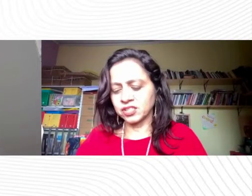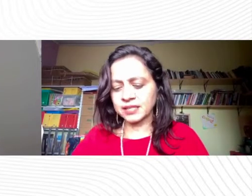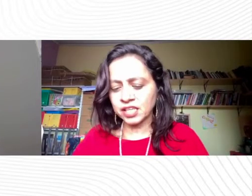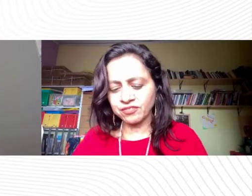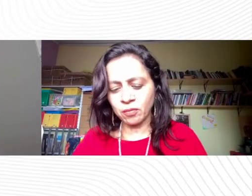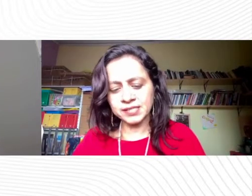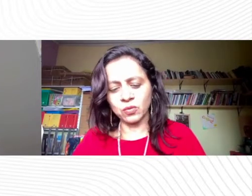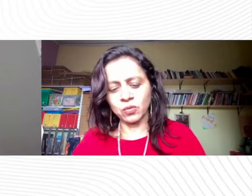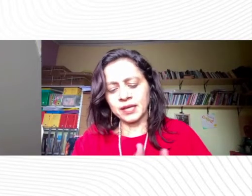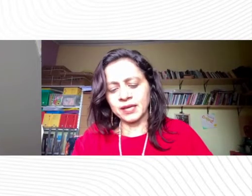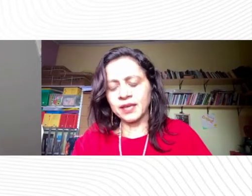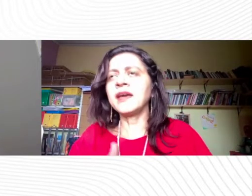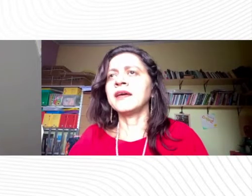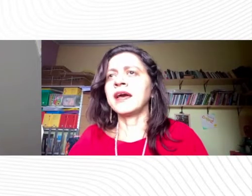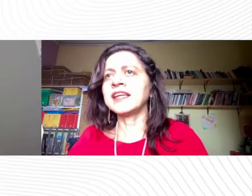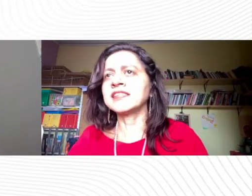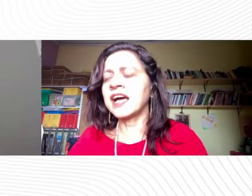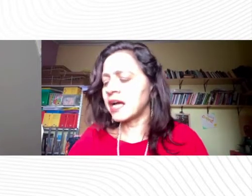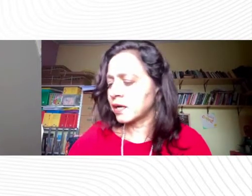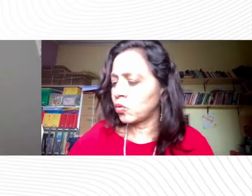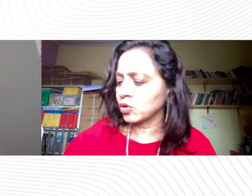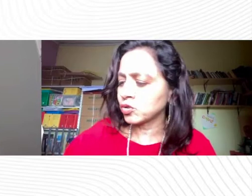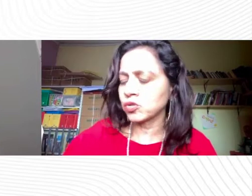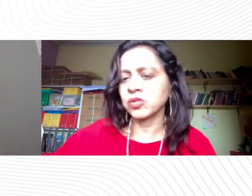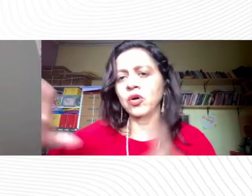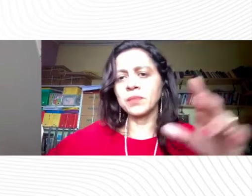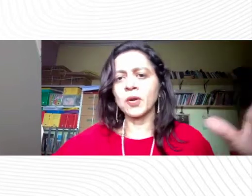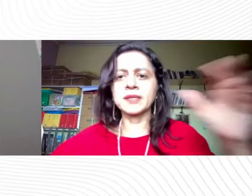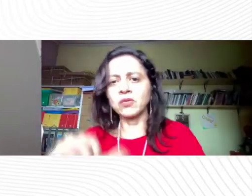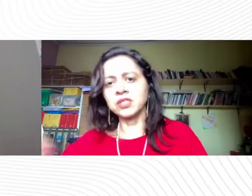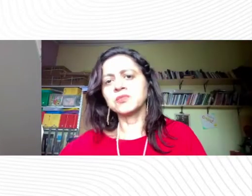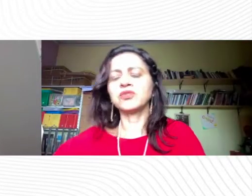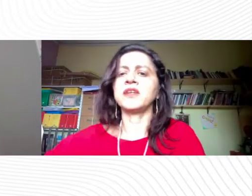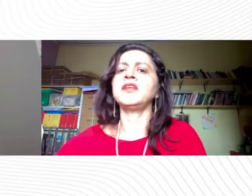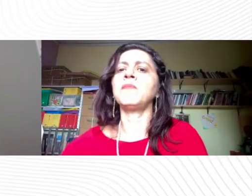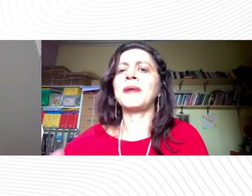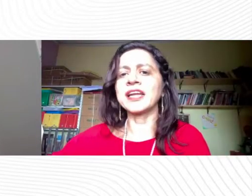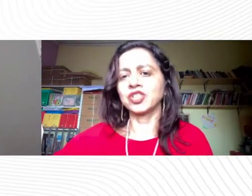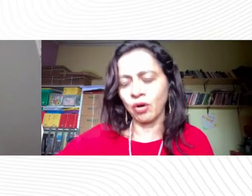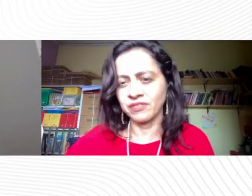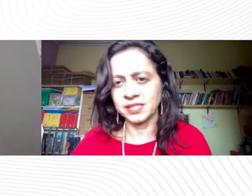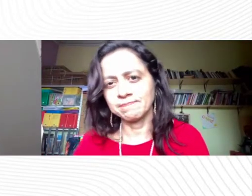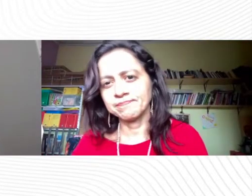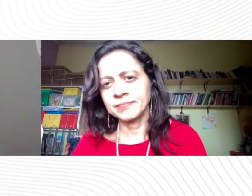pensa assim, estratégia de formação e realizar cursos sobre protagonismo juvenil para jovens,